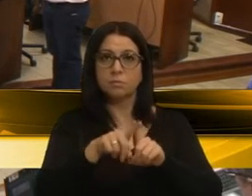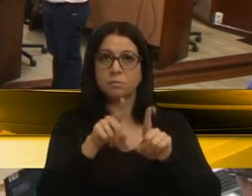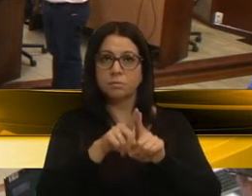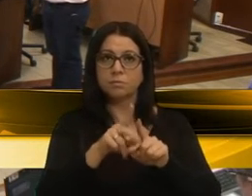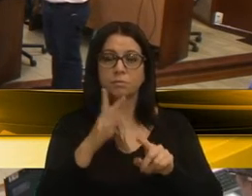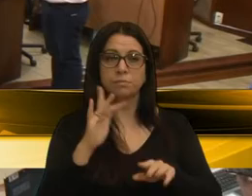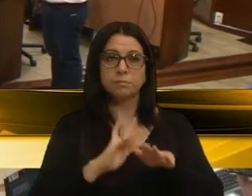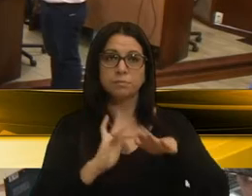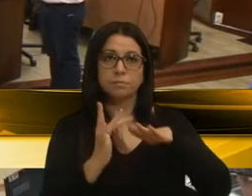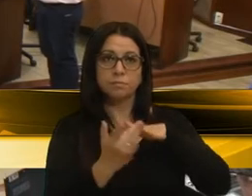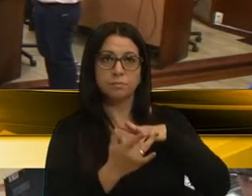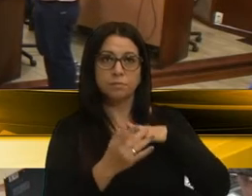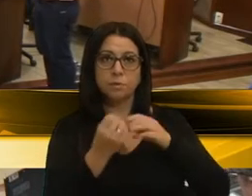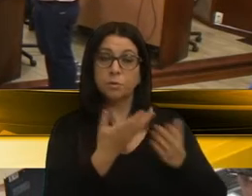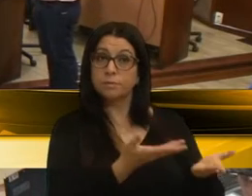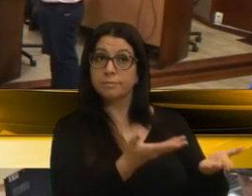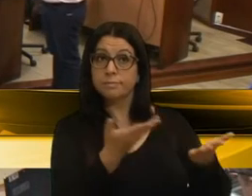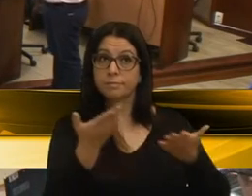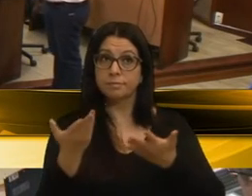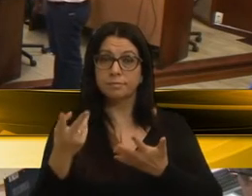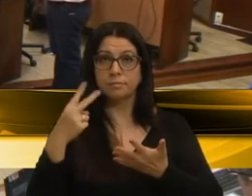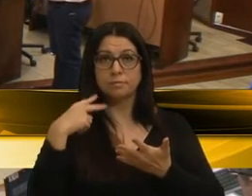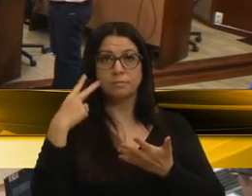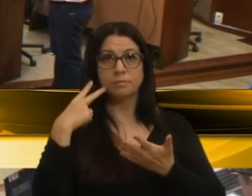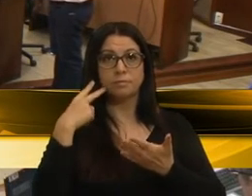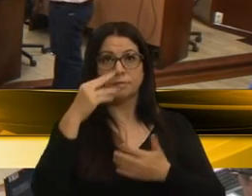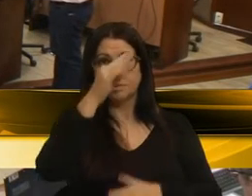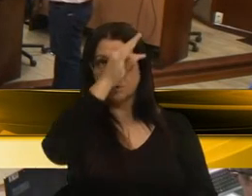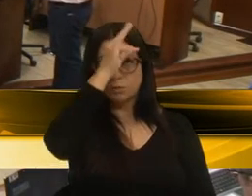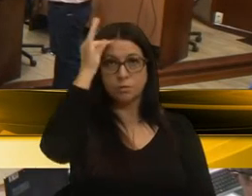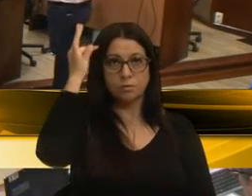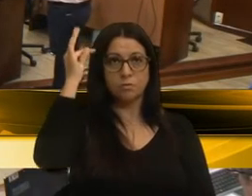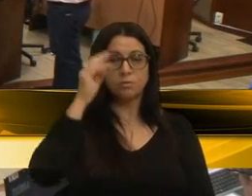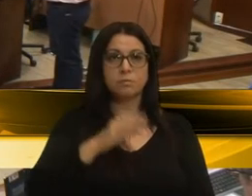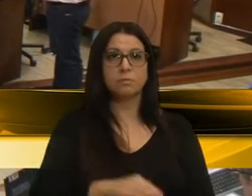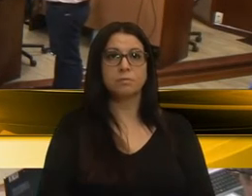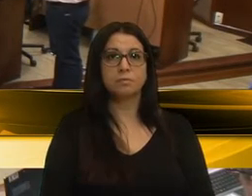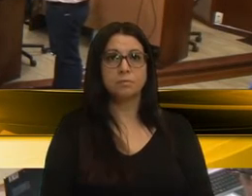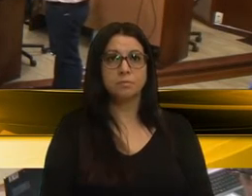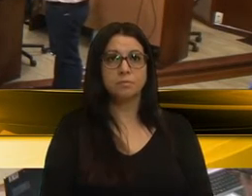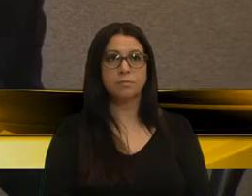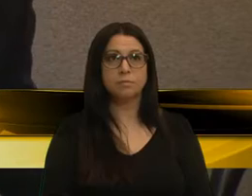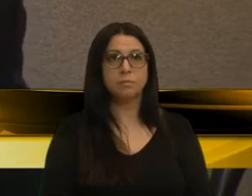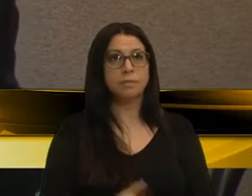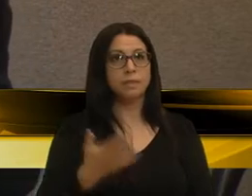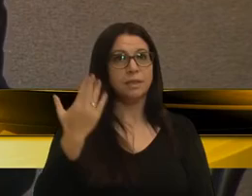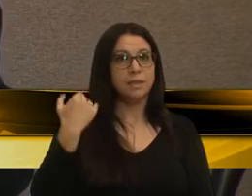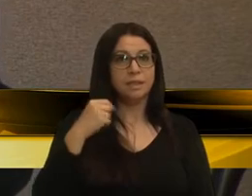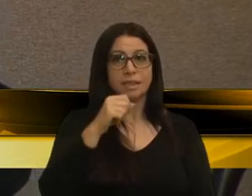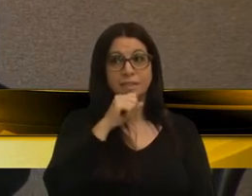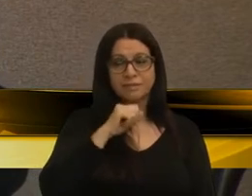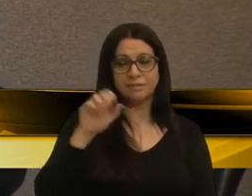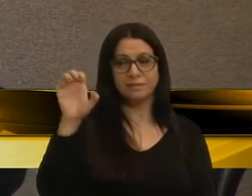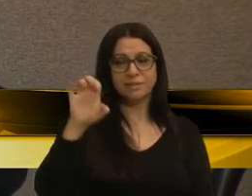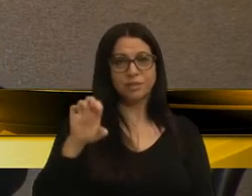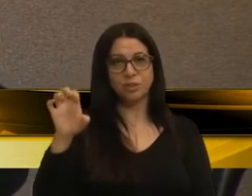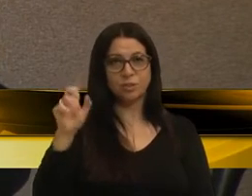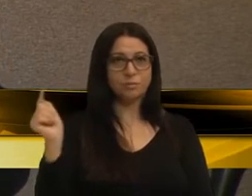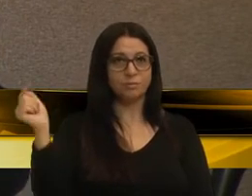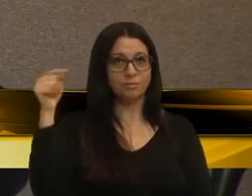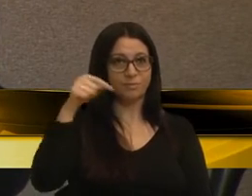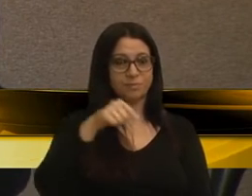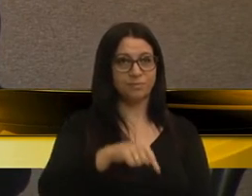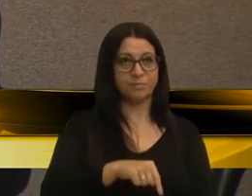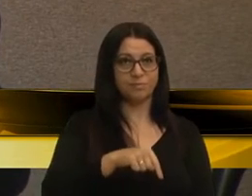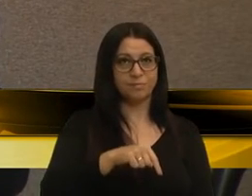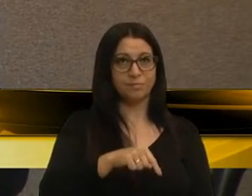das redes sociais, das boas-vindas ao vereador Toigo, que vem lá da velha Europa, né, vereador Toigo?